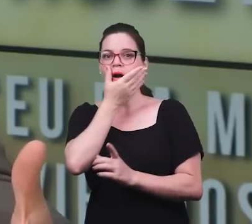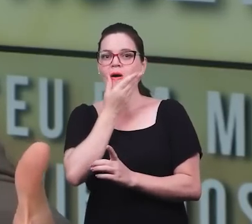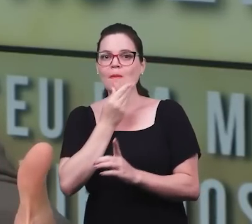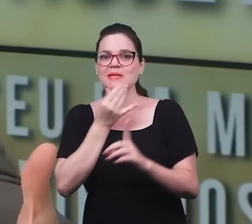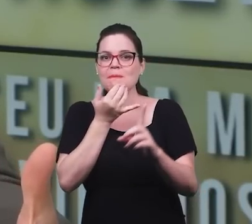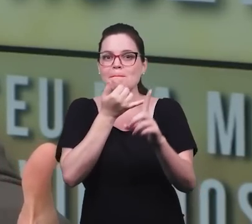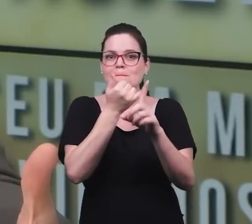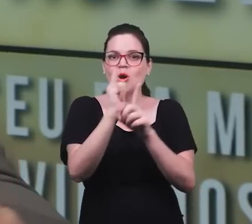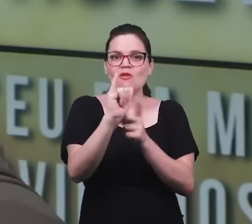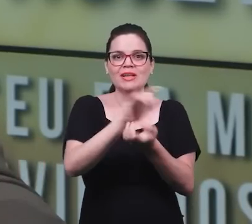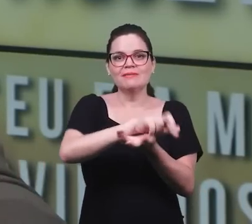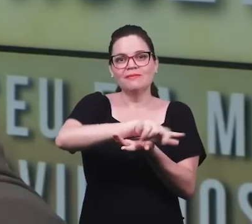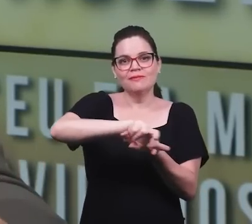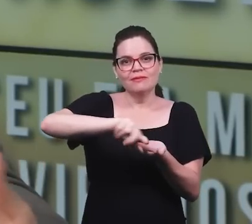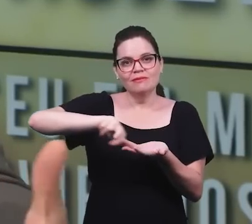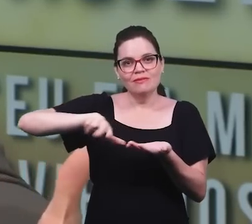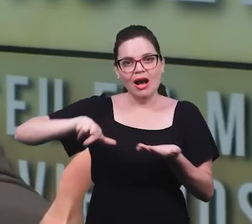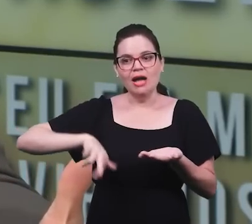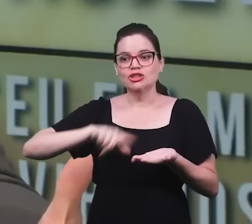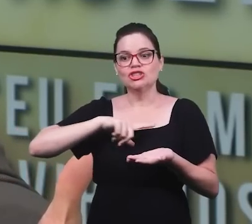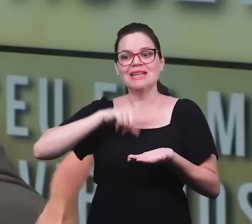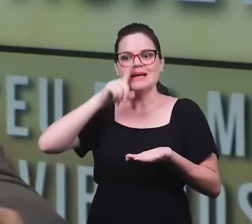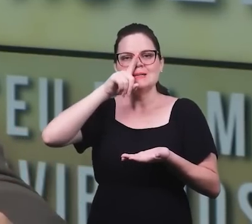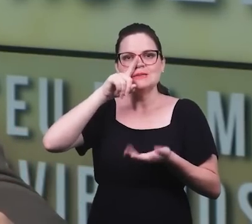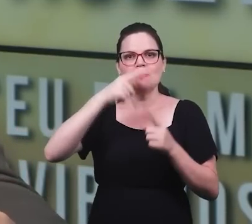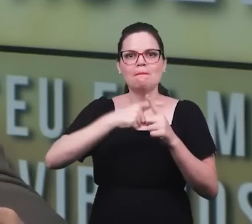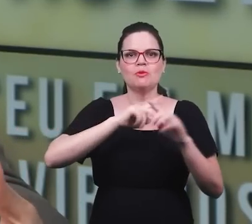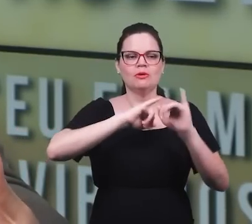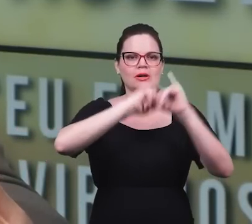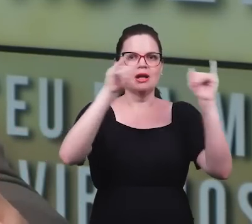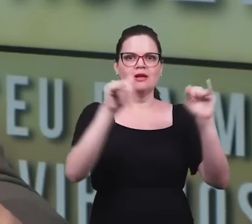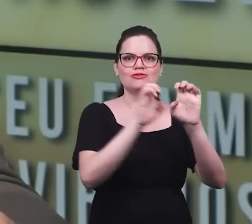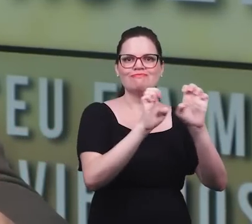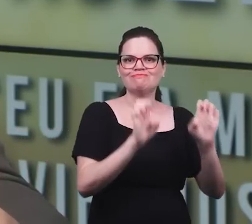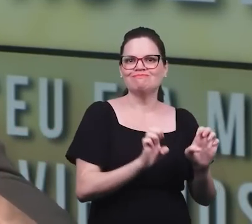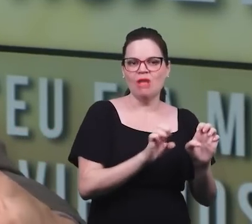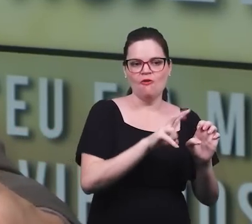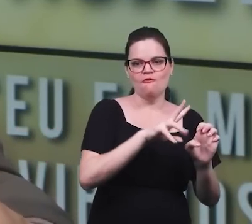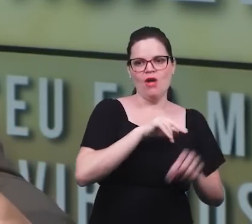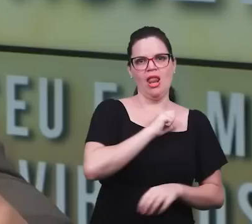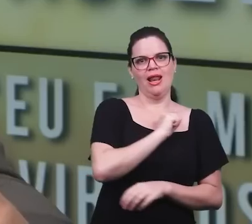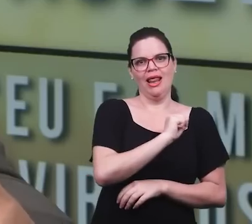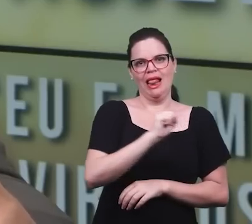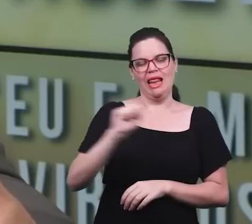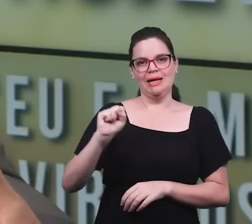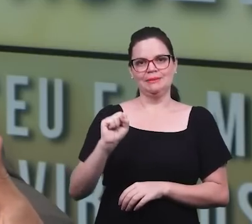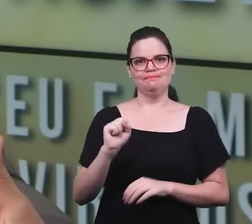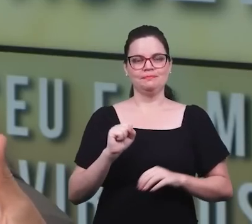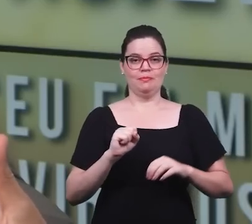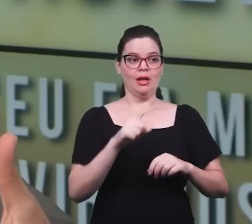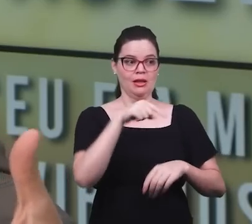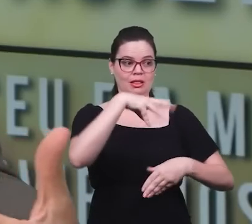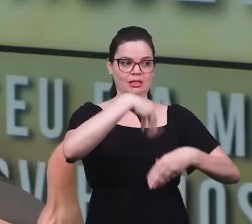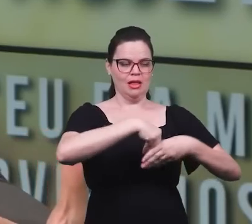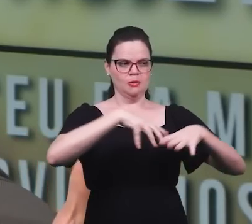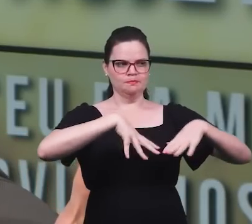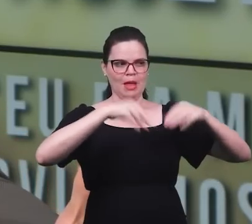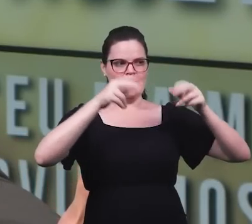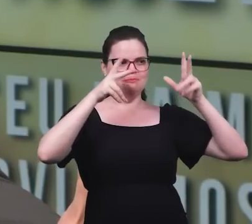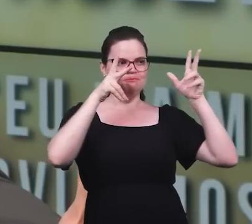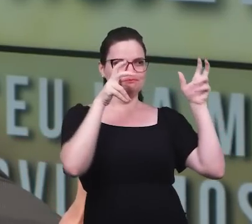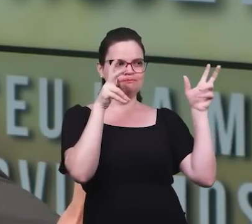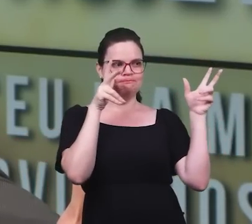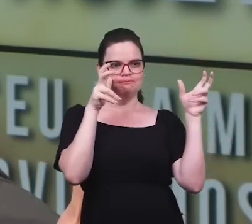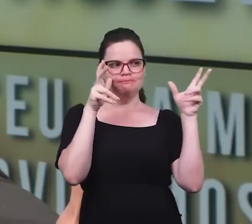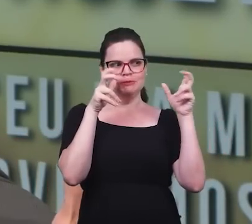Israel também estava ali diante de uma situação muito delicada. Então, ele se posiciona como servo